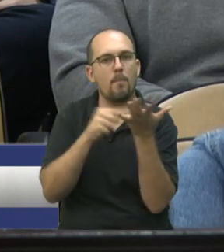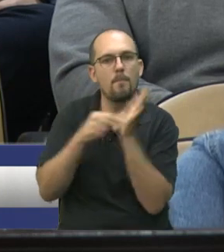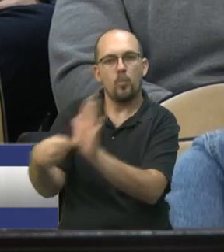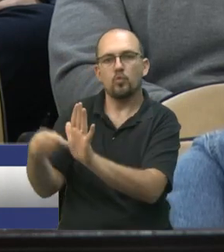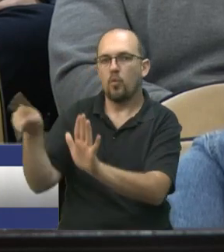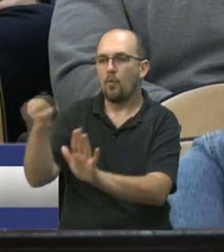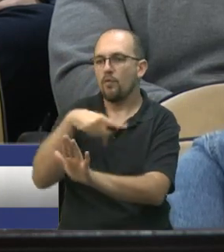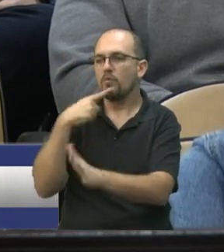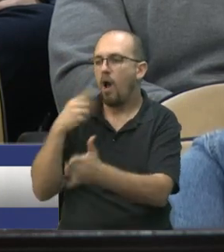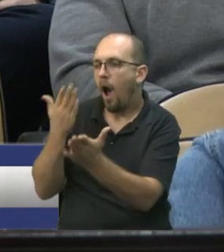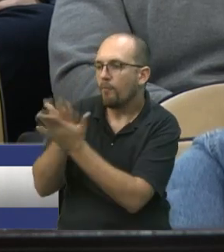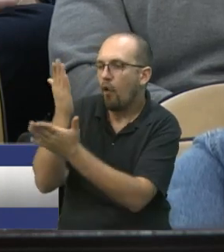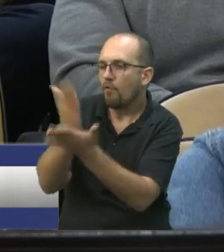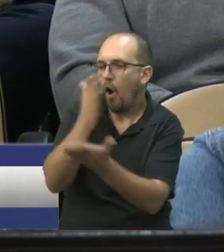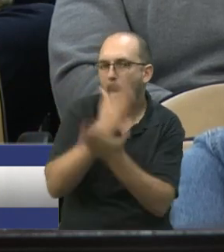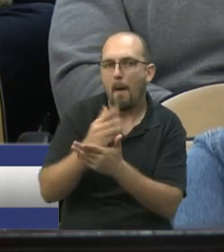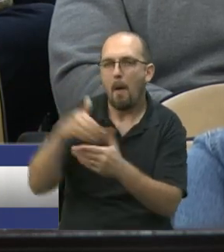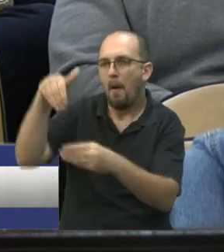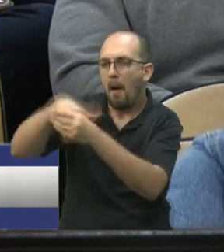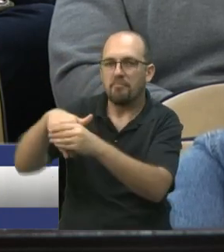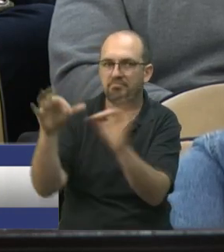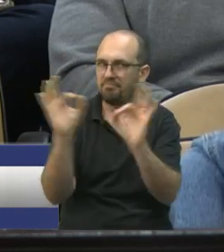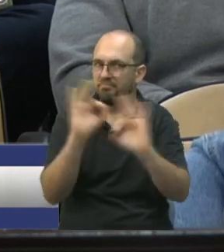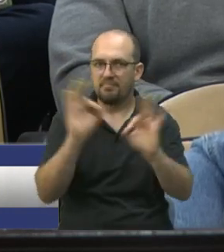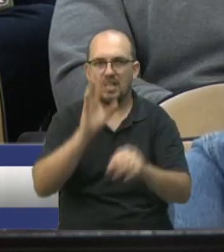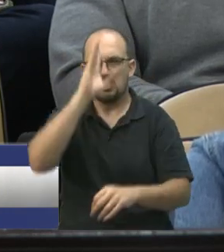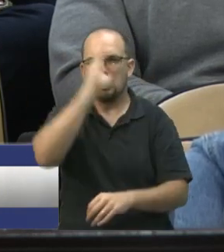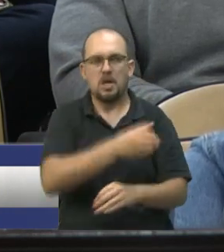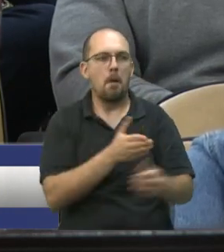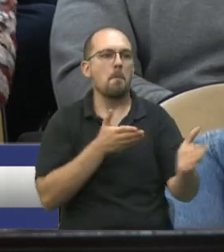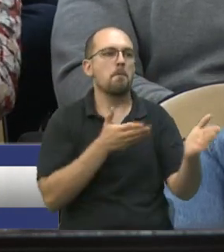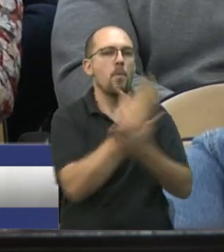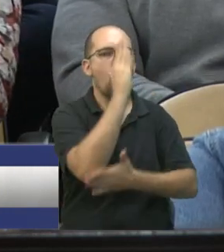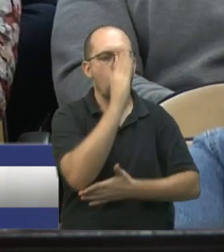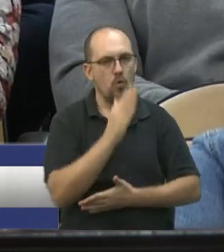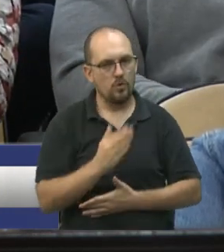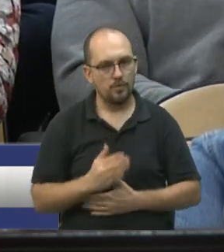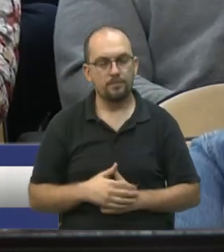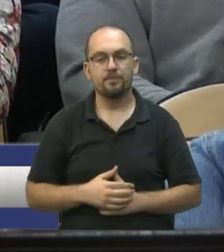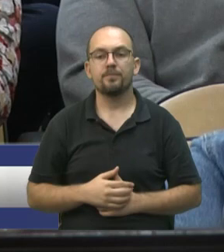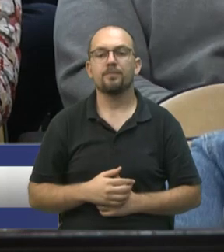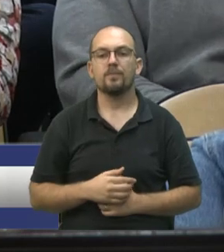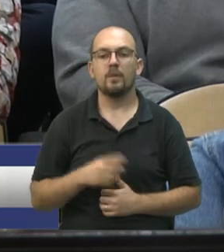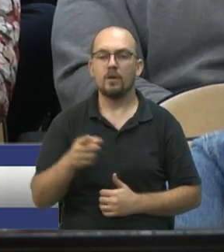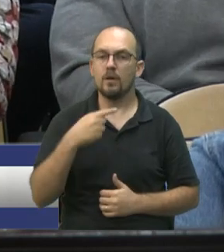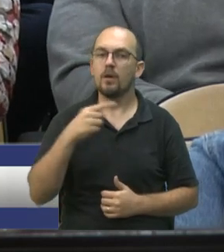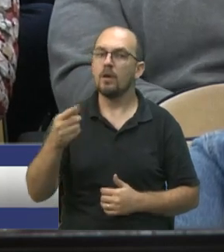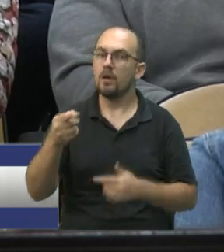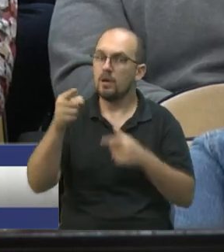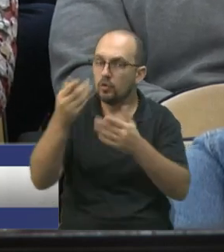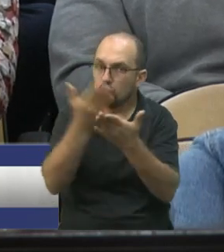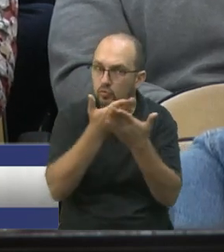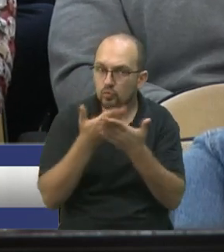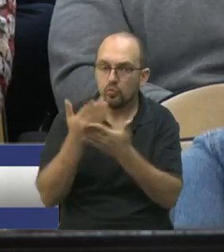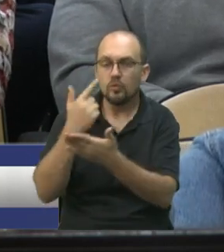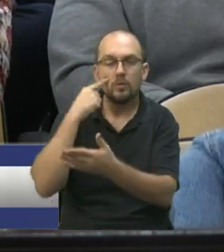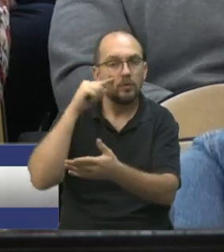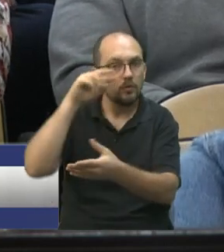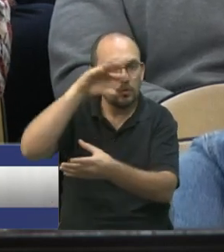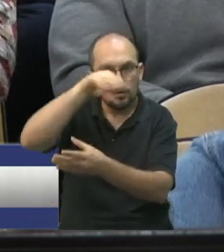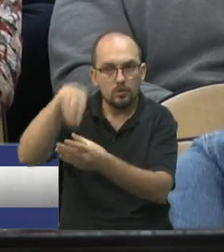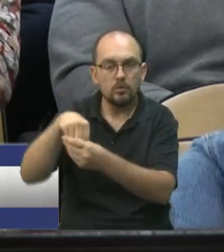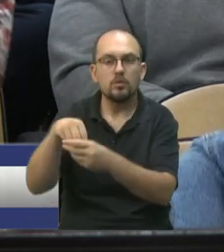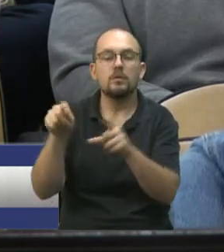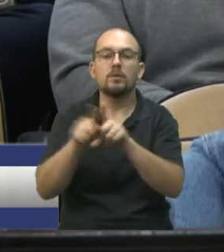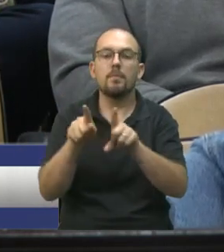categoria. Então, que a gente também solicita que passe a previsão nesse estudo, e também